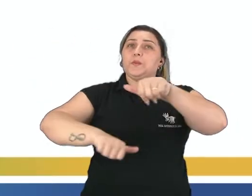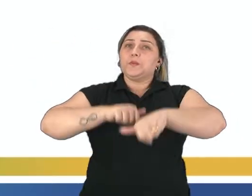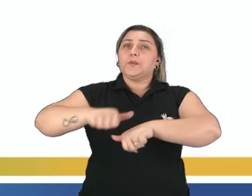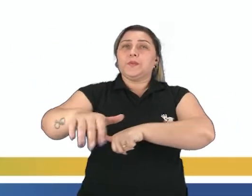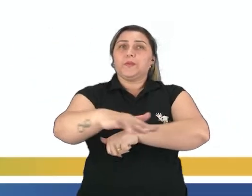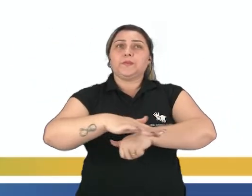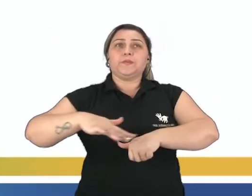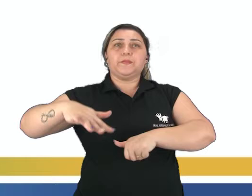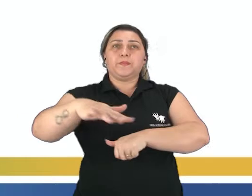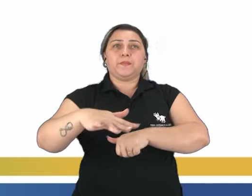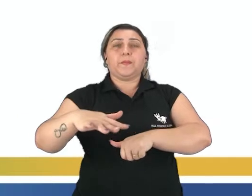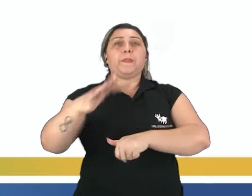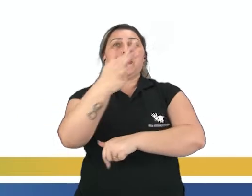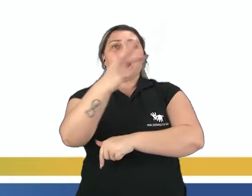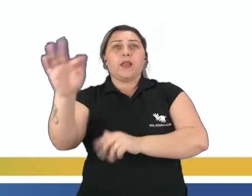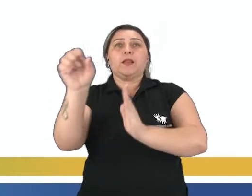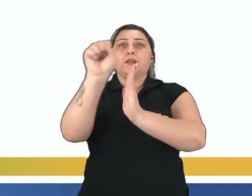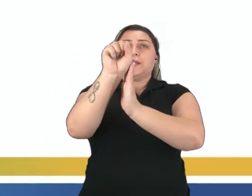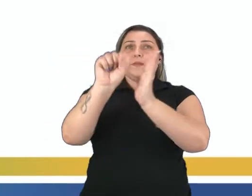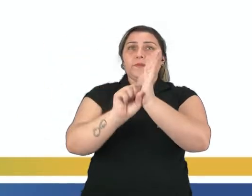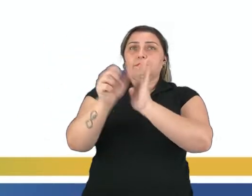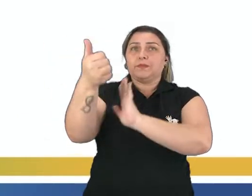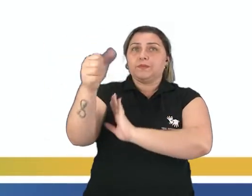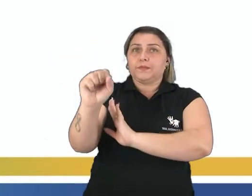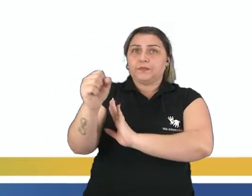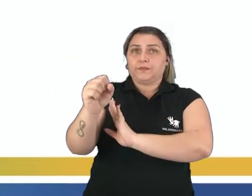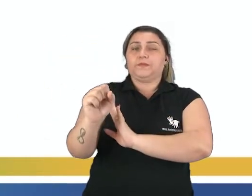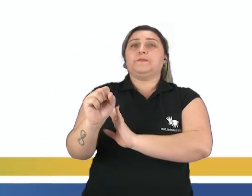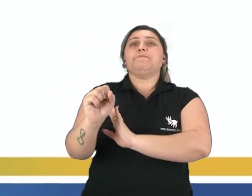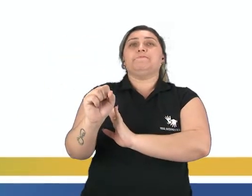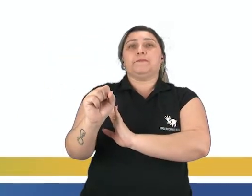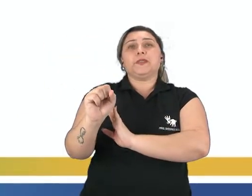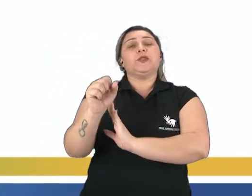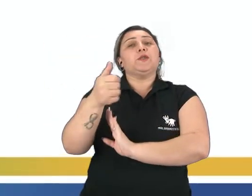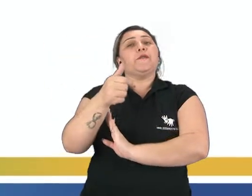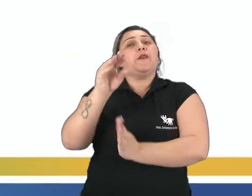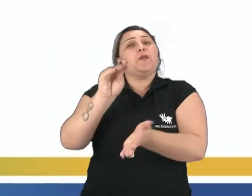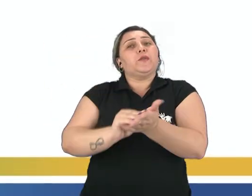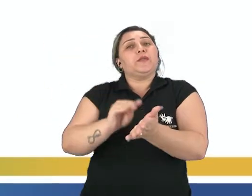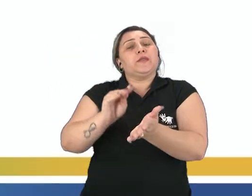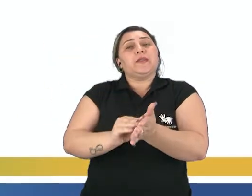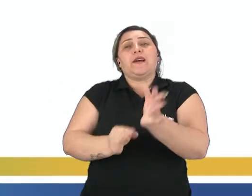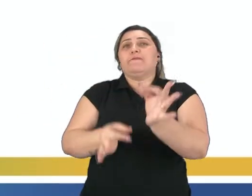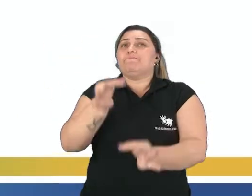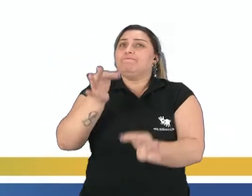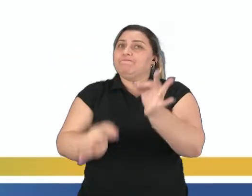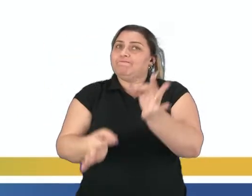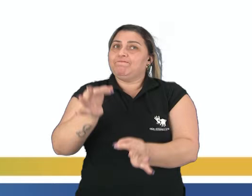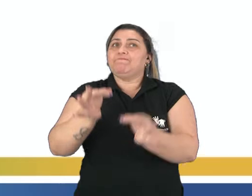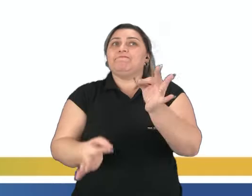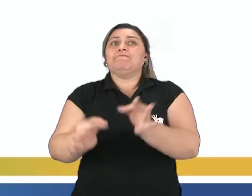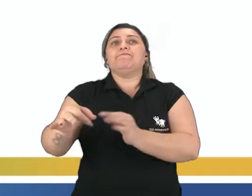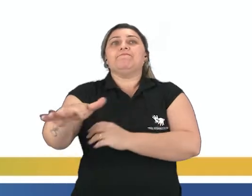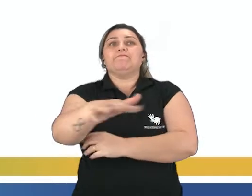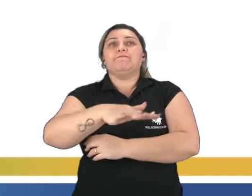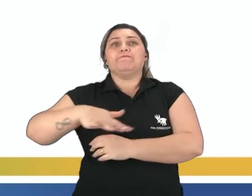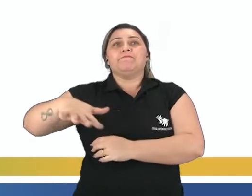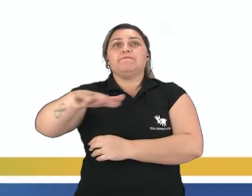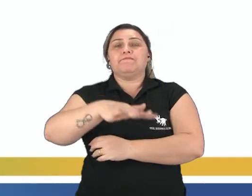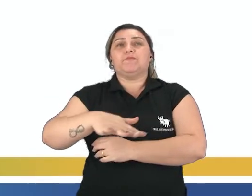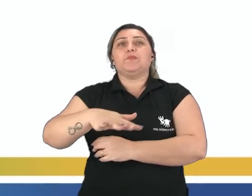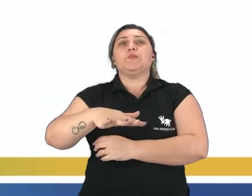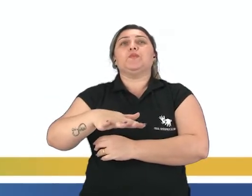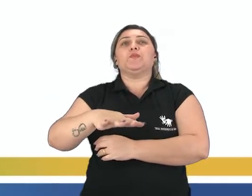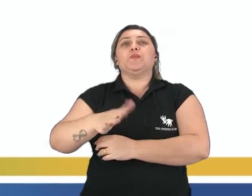lutar por mudanças na sociedade. A situação da França no século XVIII era de extrema injustiça social na época